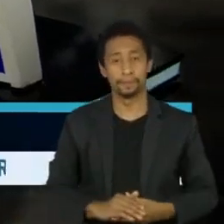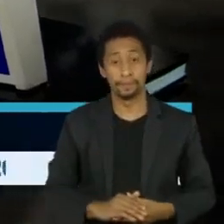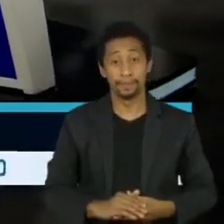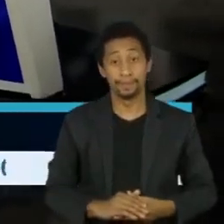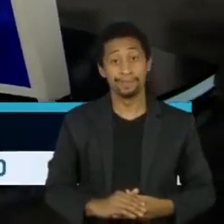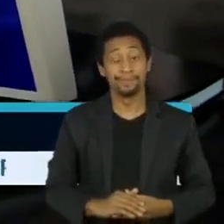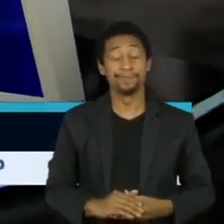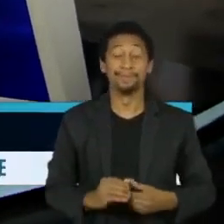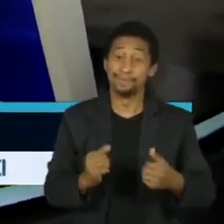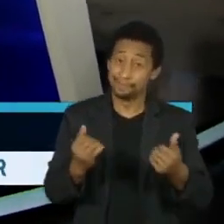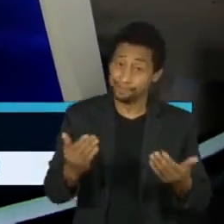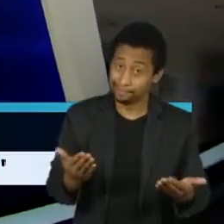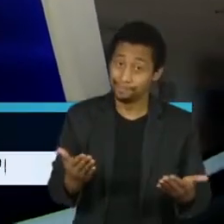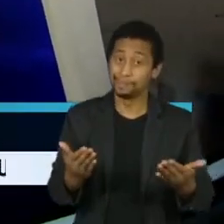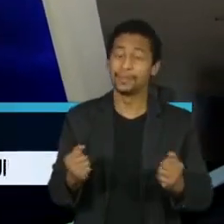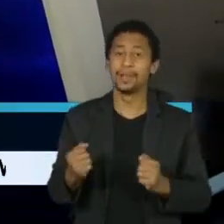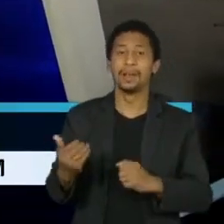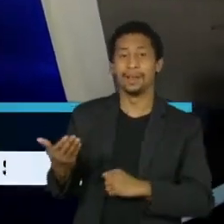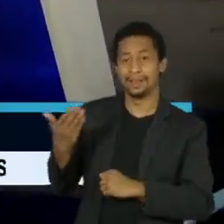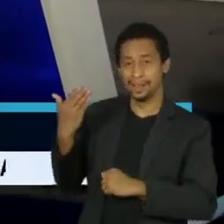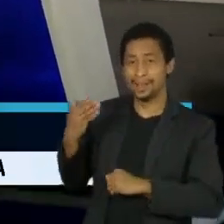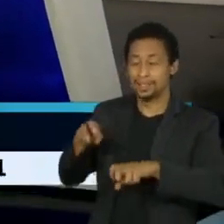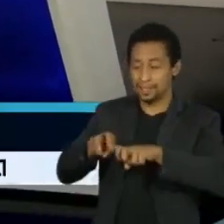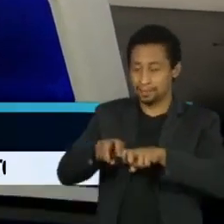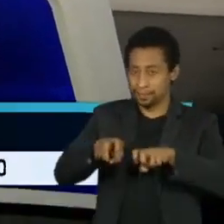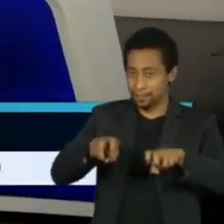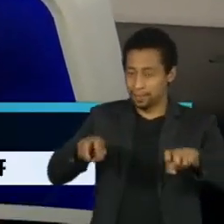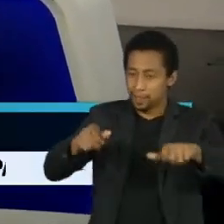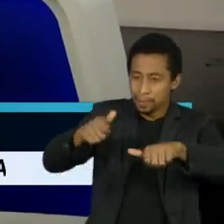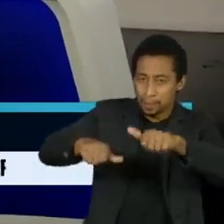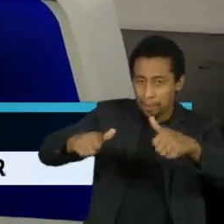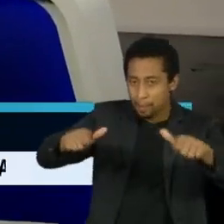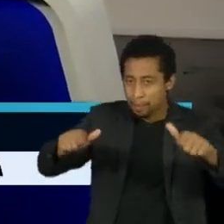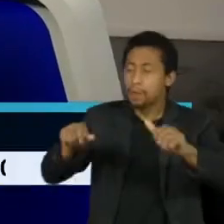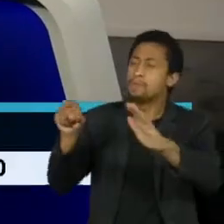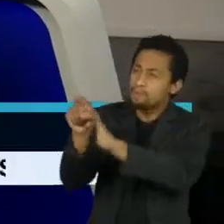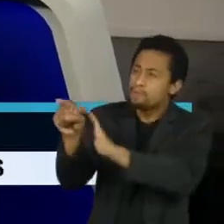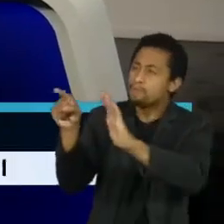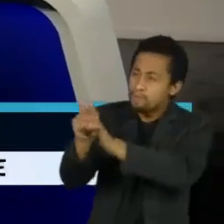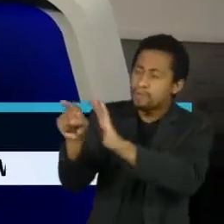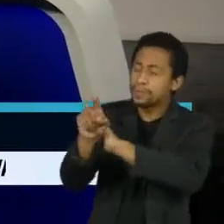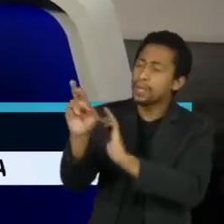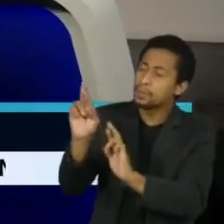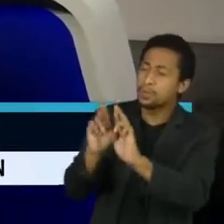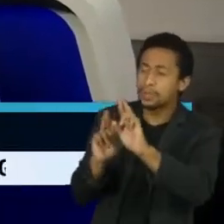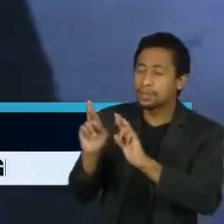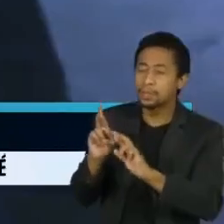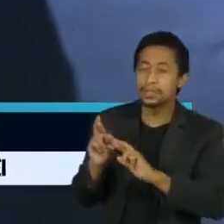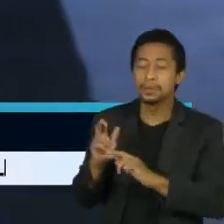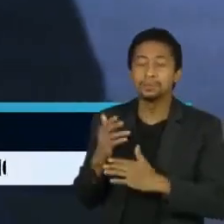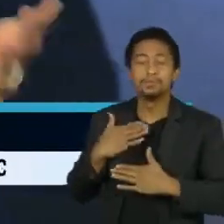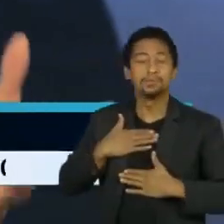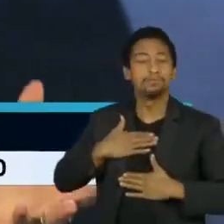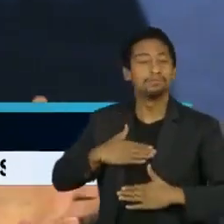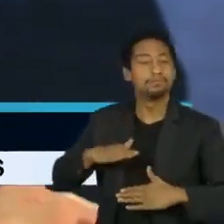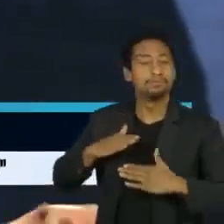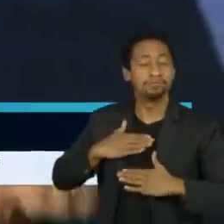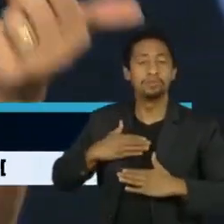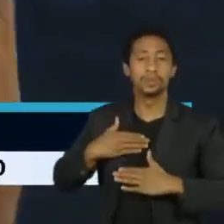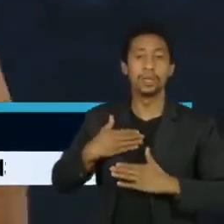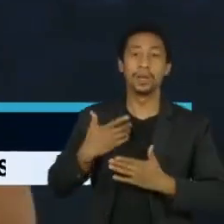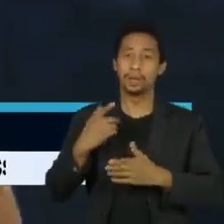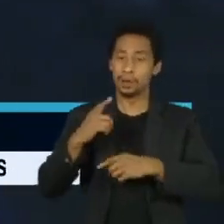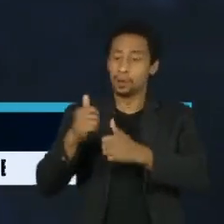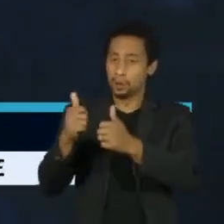Thaís, bom, no discurso da sabatina, André Mendonça ficou ali pisando em ovos para agradar todo mundo. O presidente, o STF, o Congresso se convenceu. Já